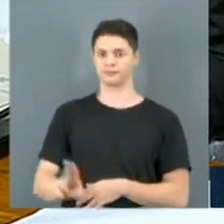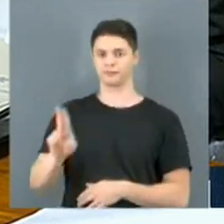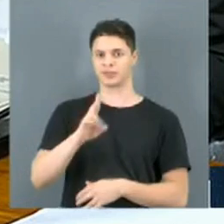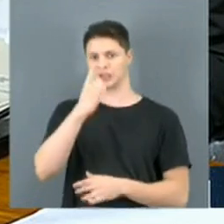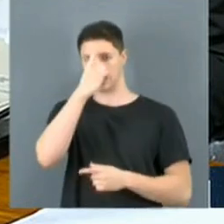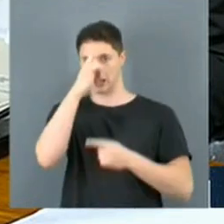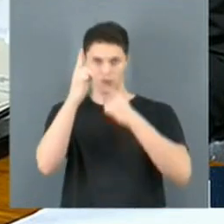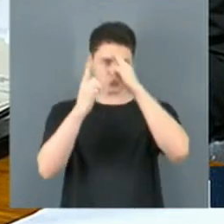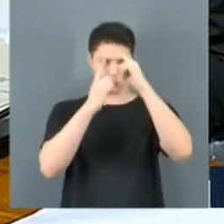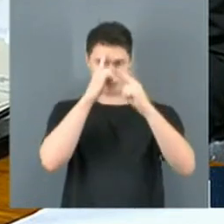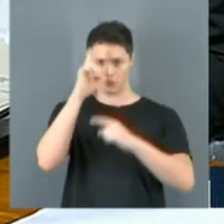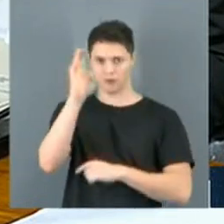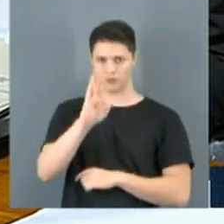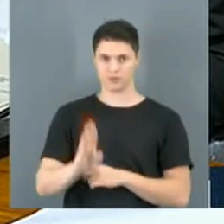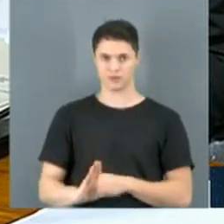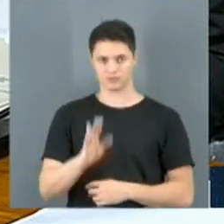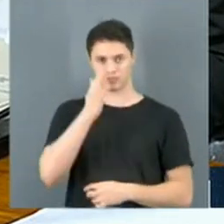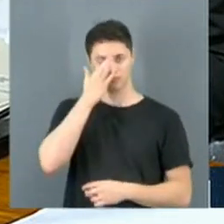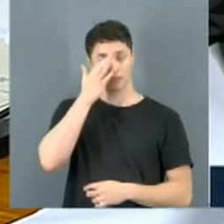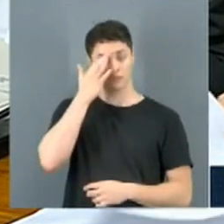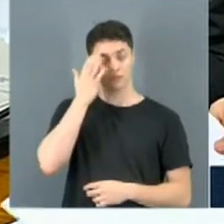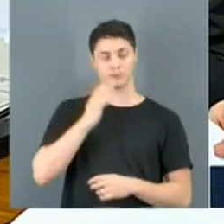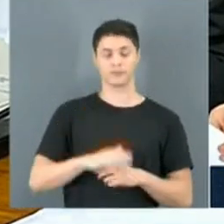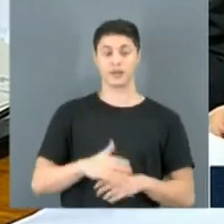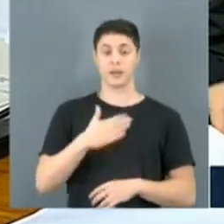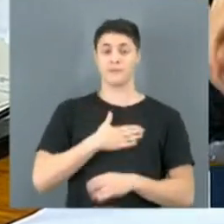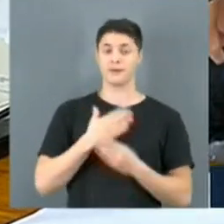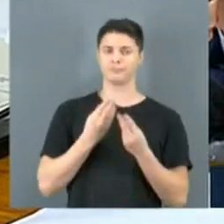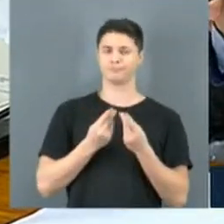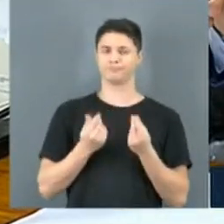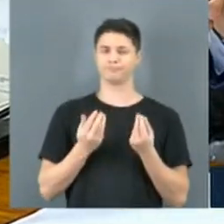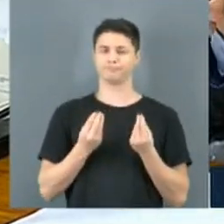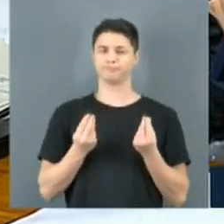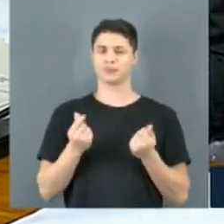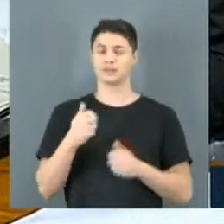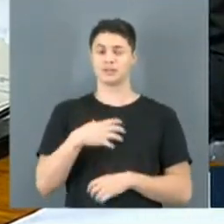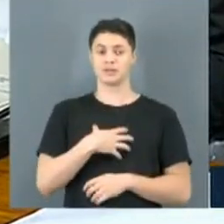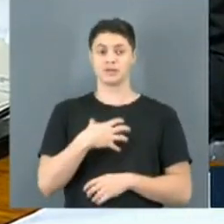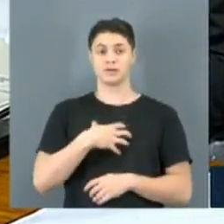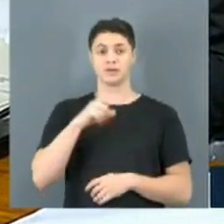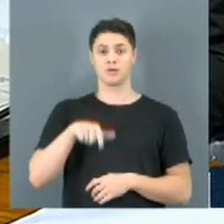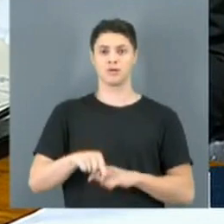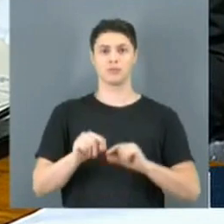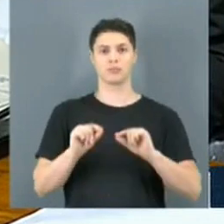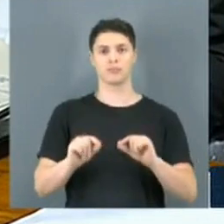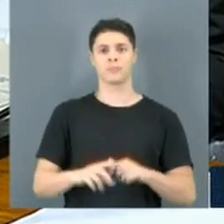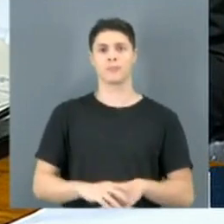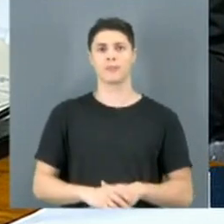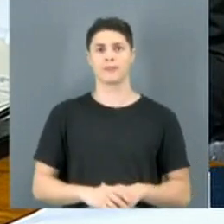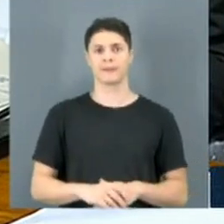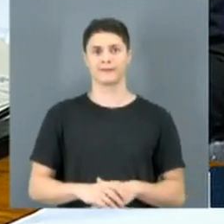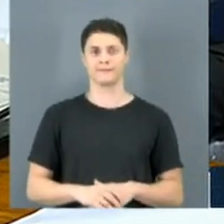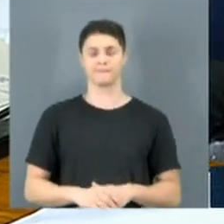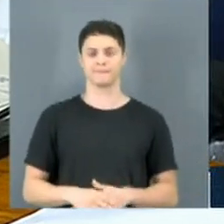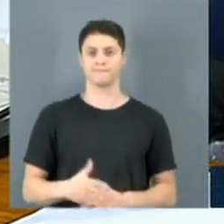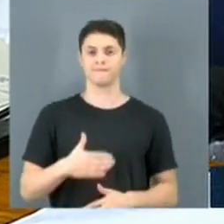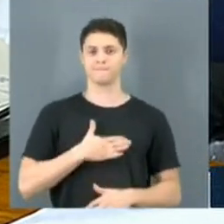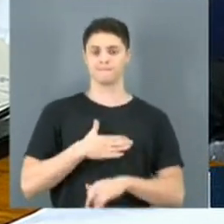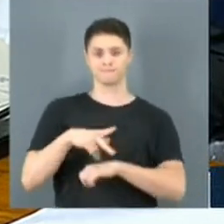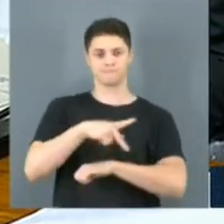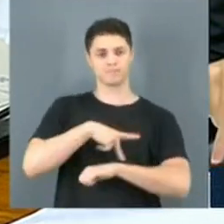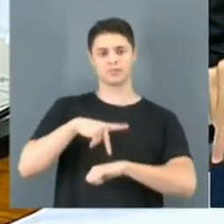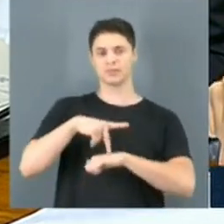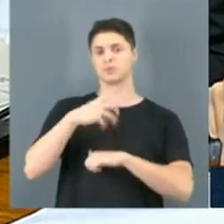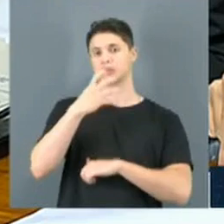inovação brasileira. A minha sensação, senador, é de que o meu país não admira a minha escolha